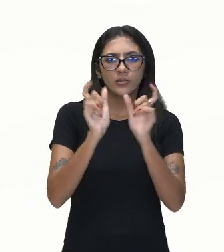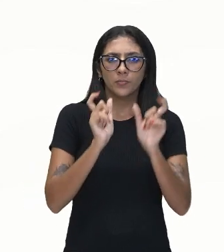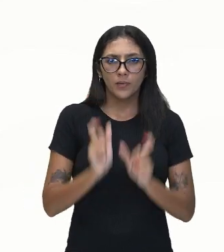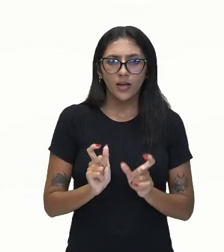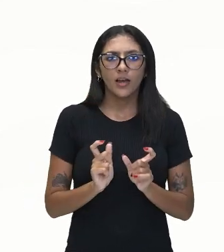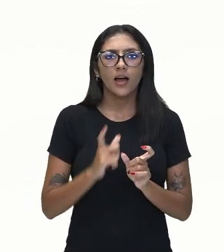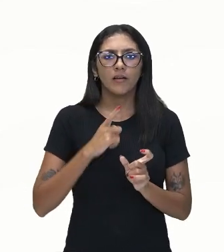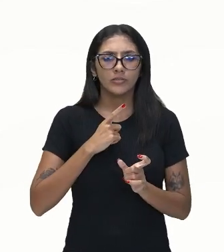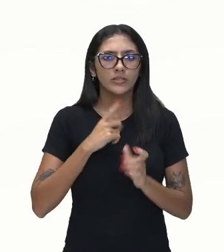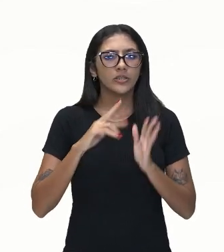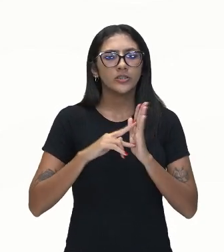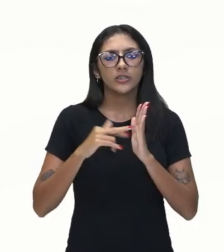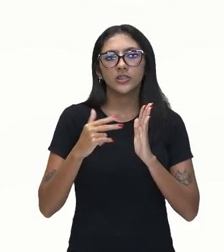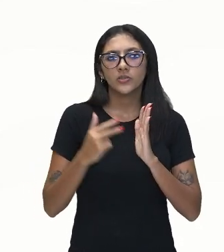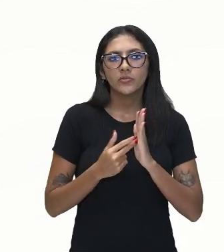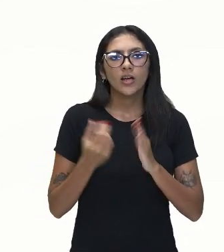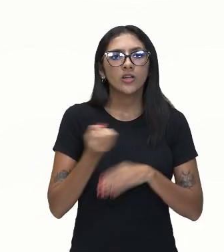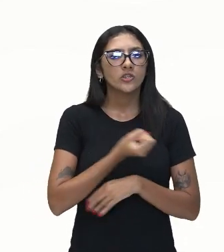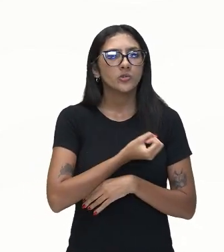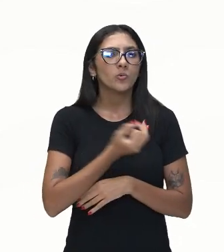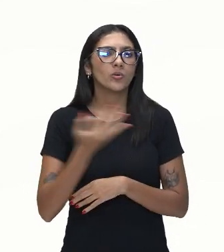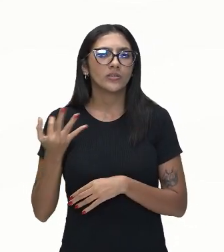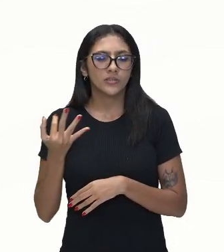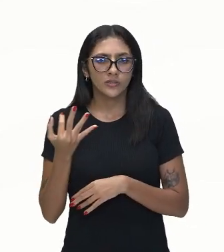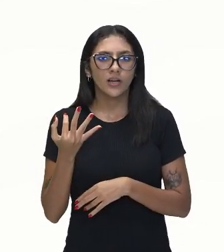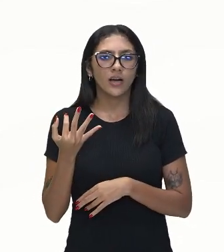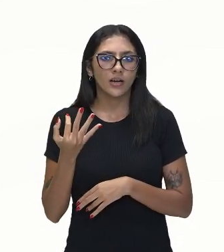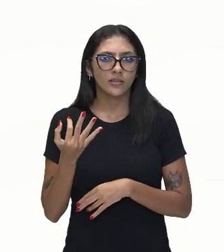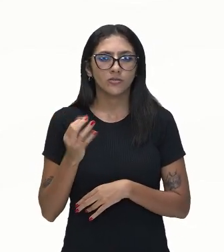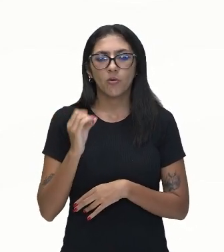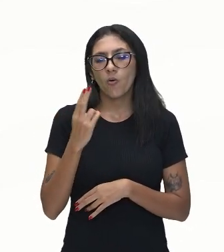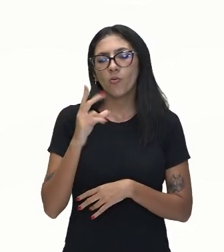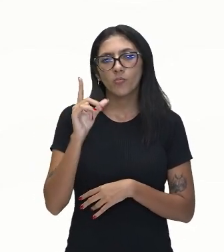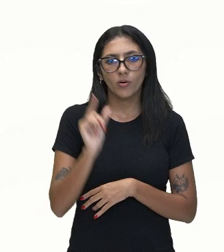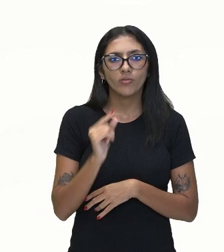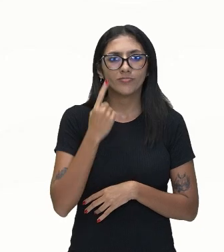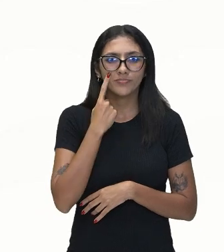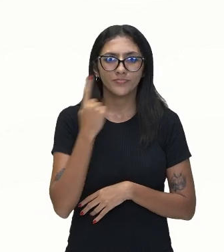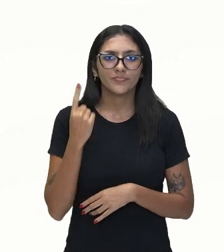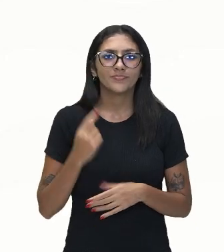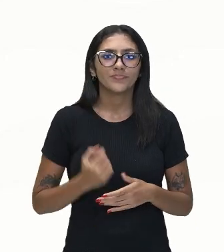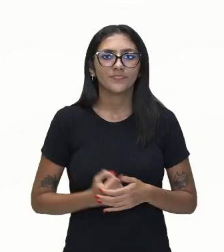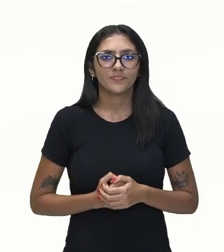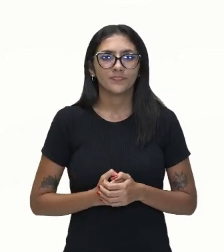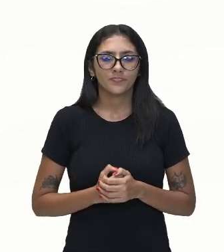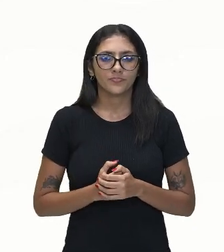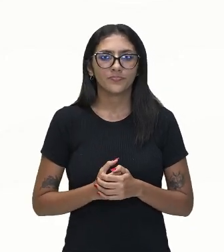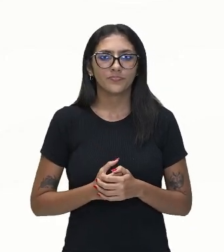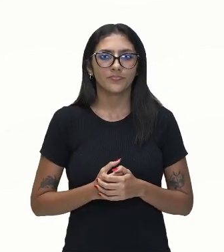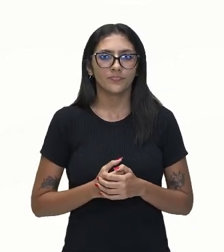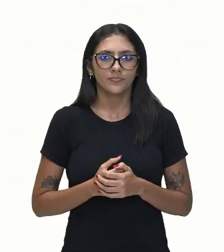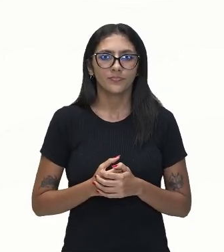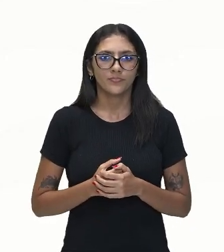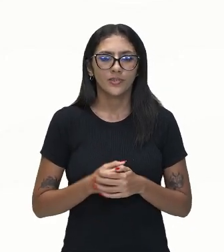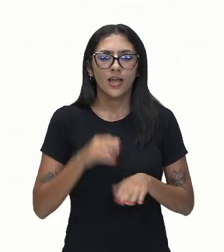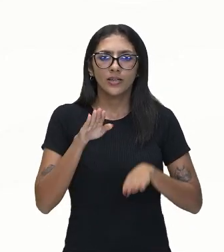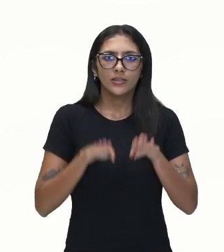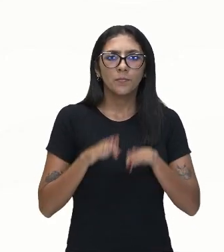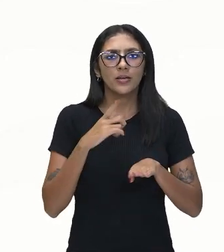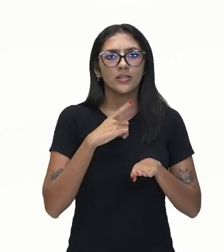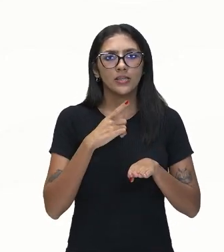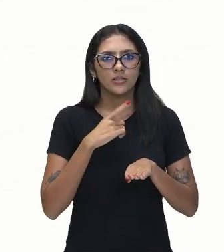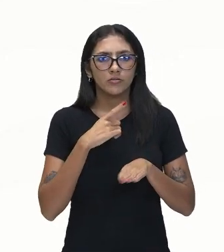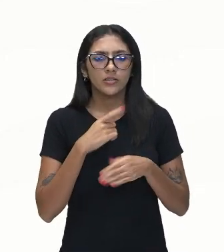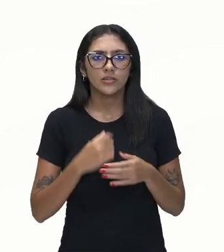é bastante, é mais de, é tanto e outras, né? Isso determinando preço, medida